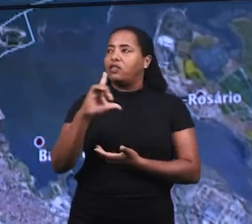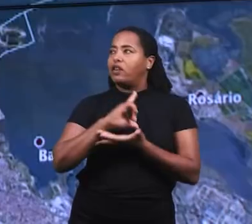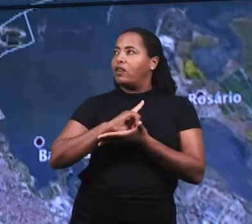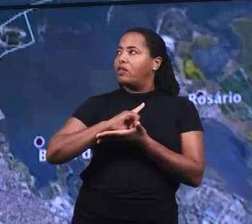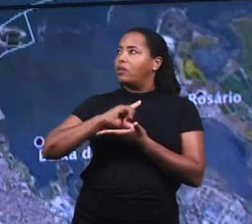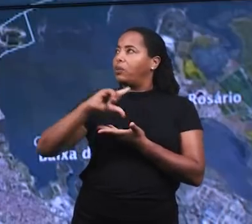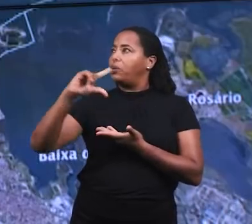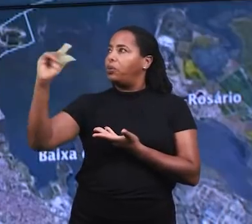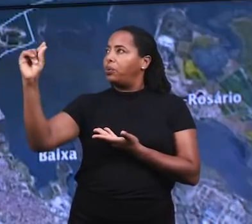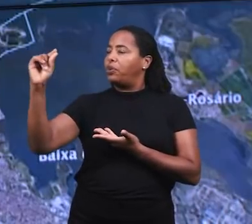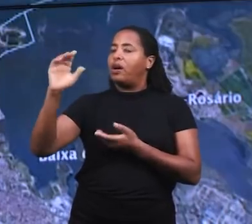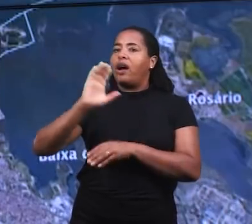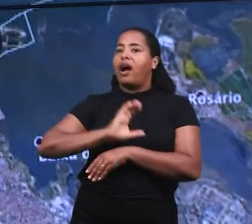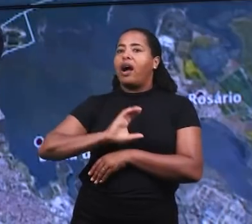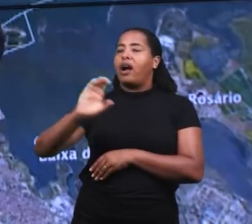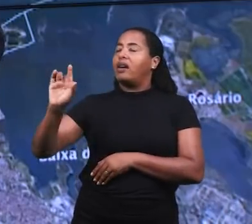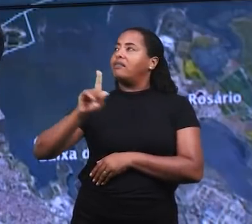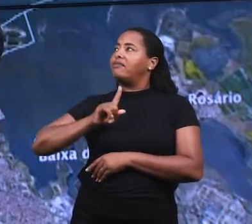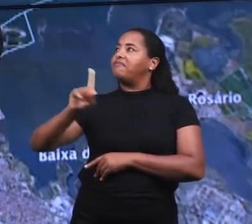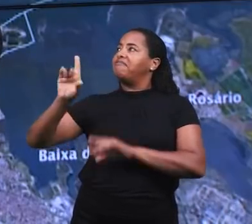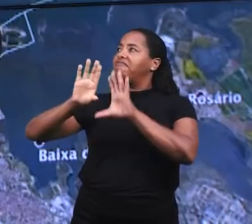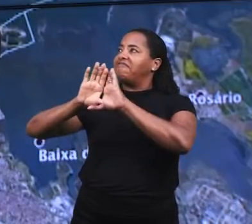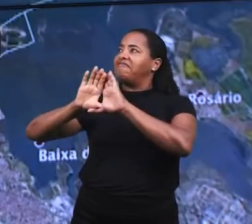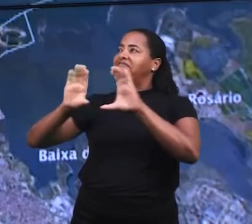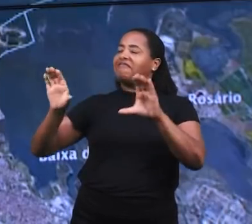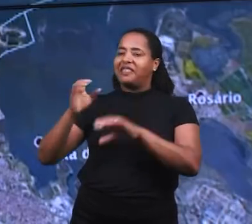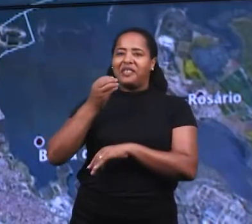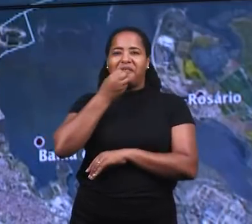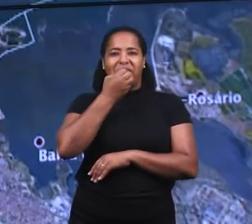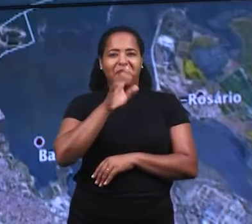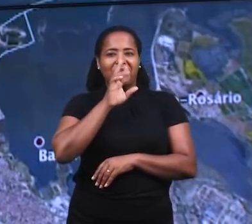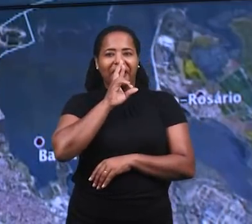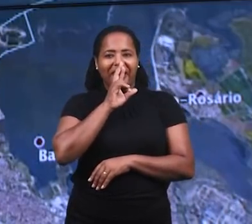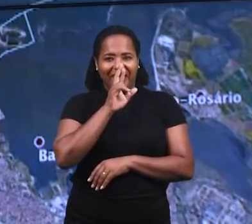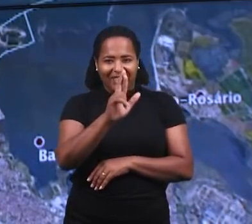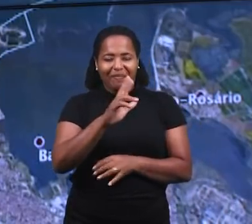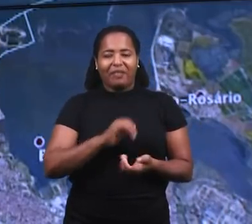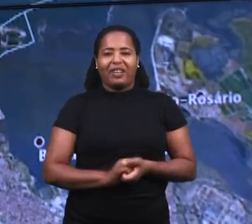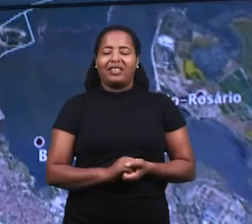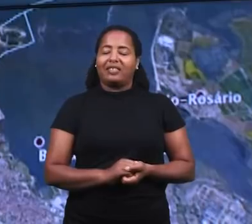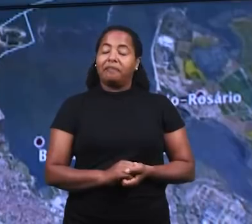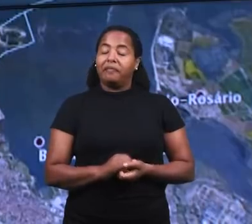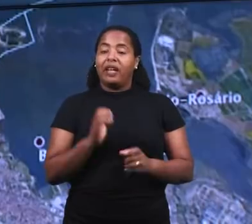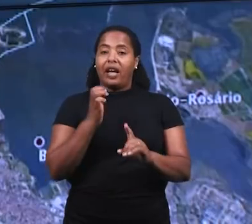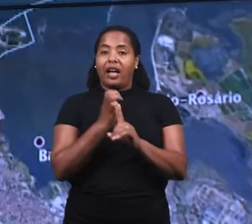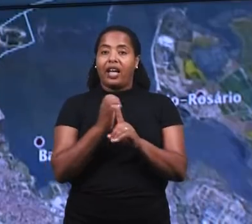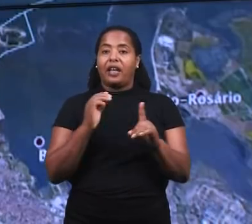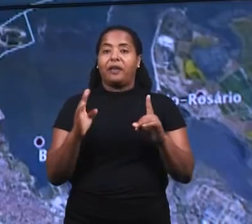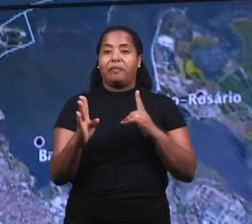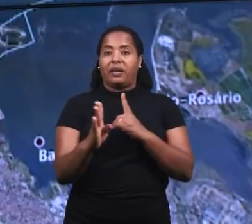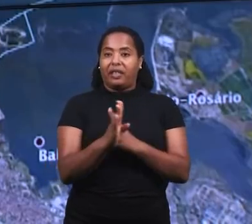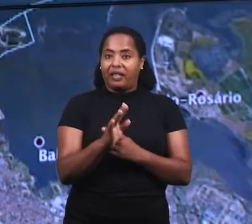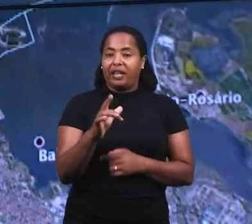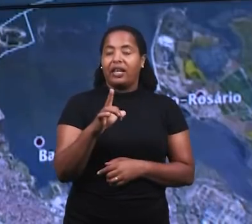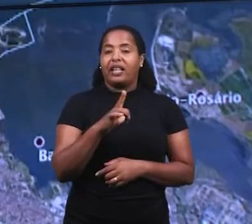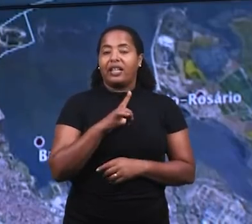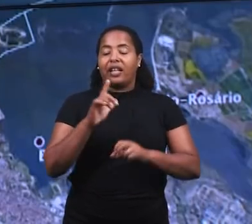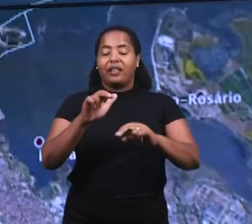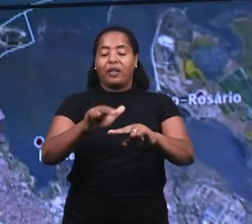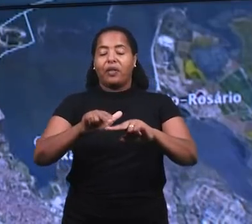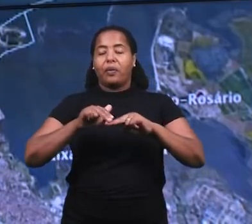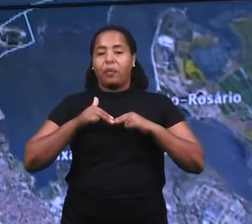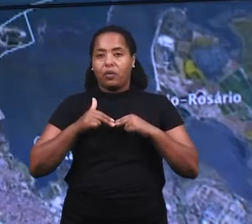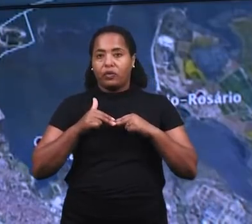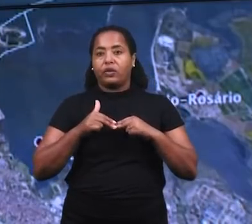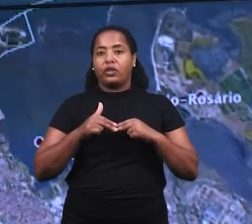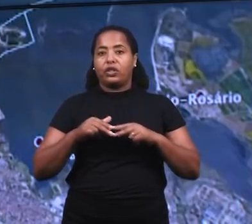alimentada pela doutrina, porque ela vai partir também para a Canaã celestial. Muito bem colocado pela nossa irmã. E as